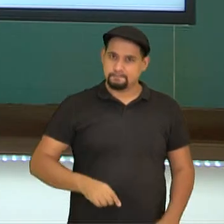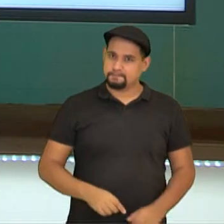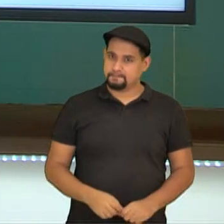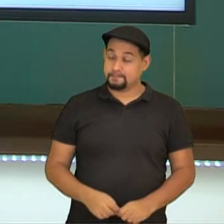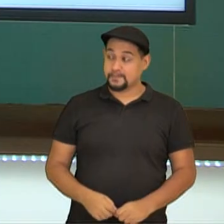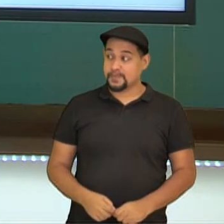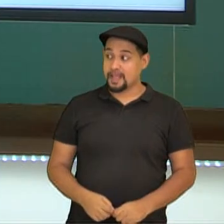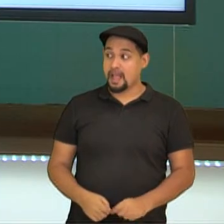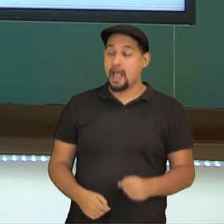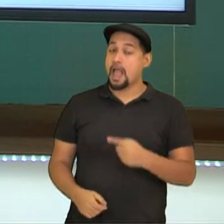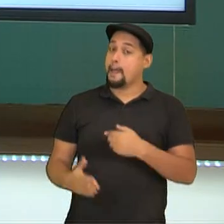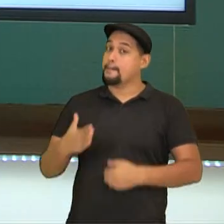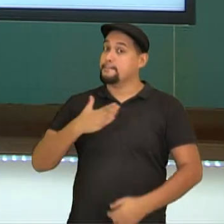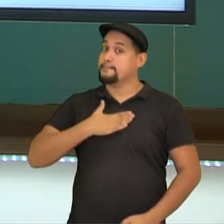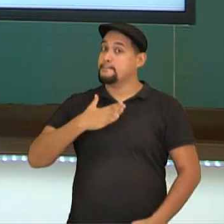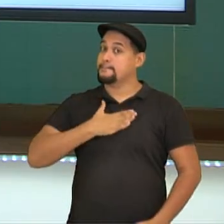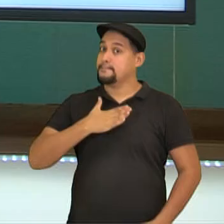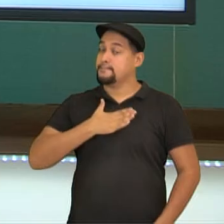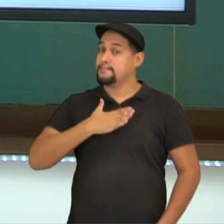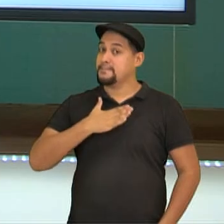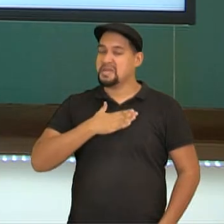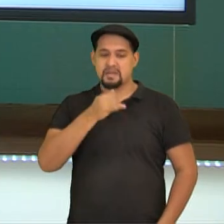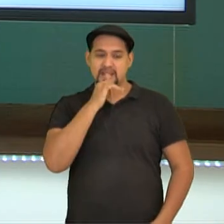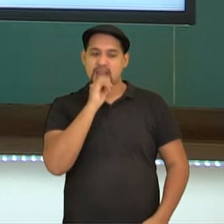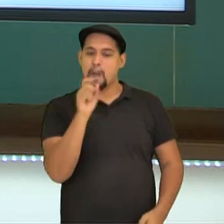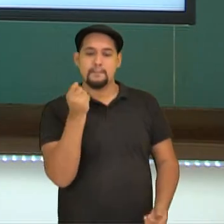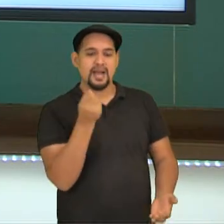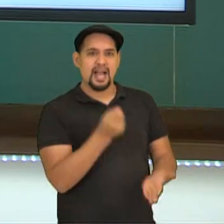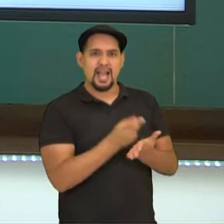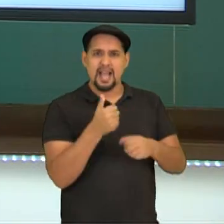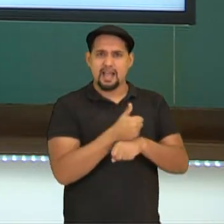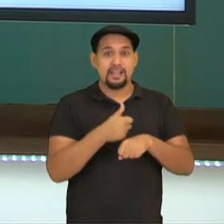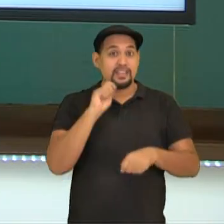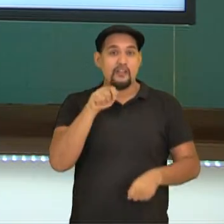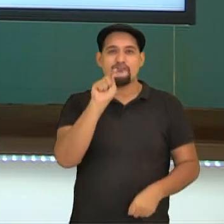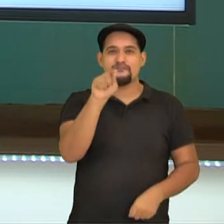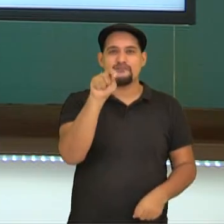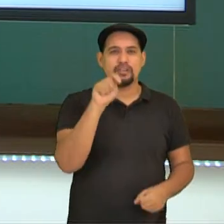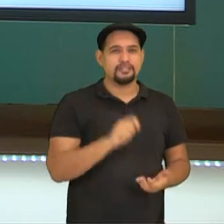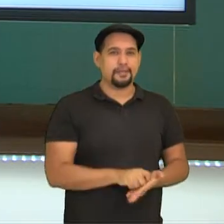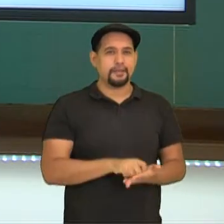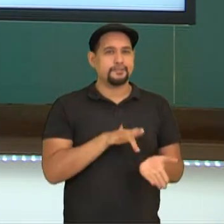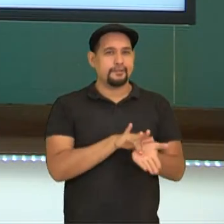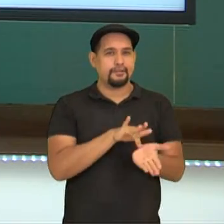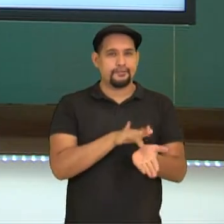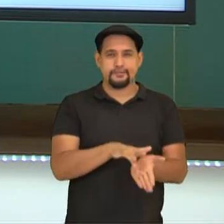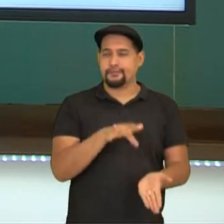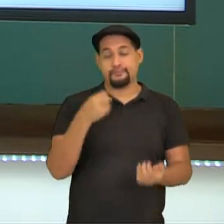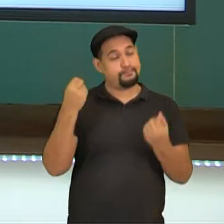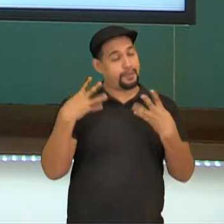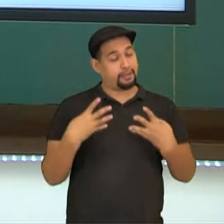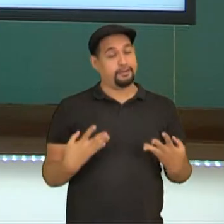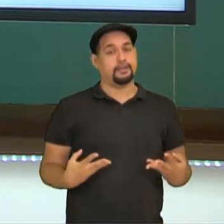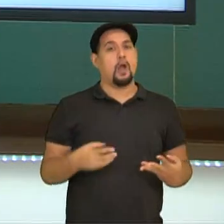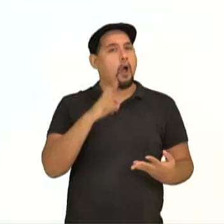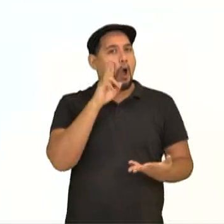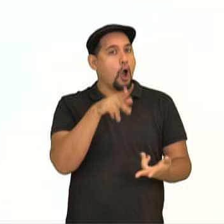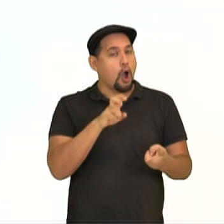Ele deixou para mim. Essa história de não pagar a conta do padeiro é vocês que estão dizendo. Veja só o que ele